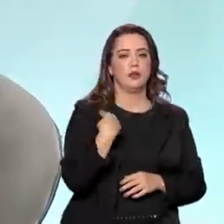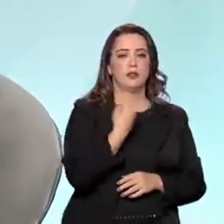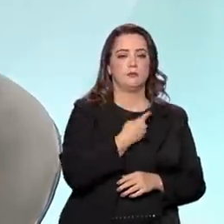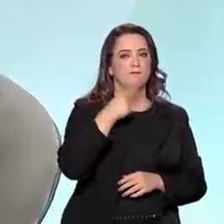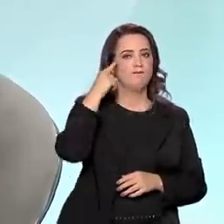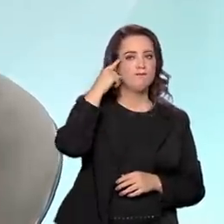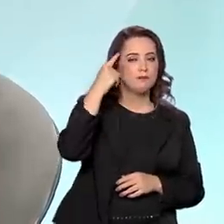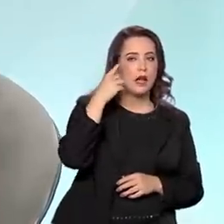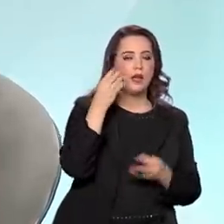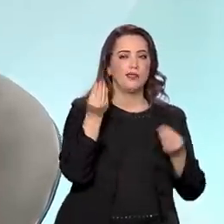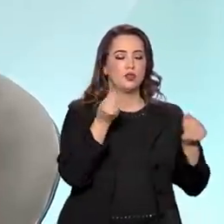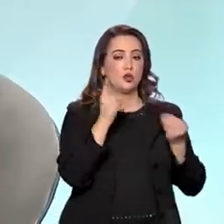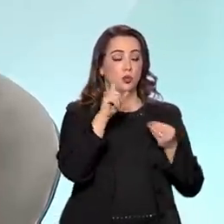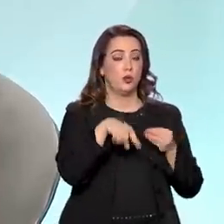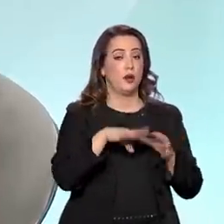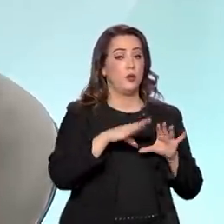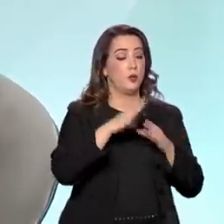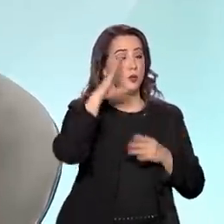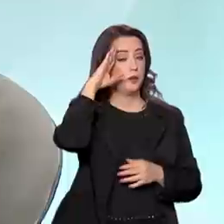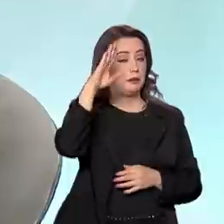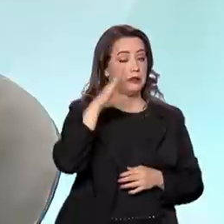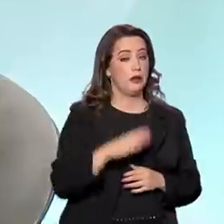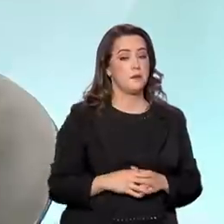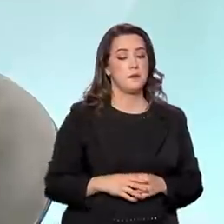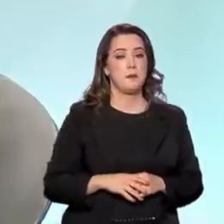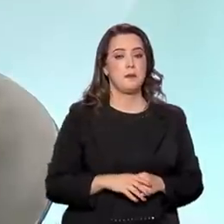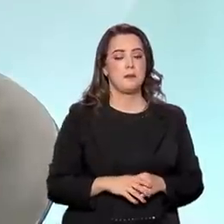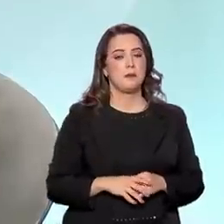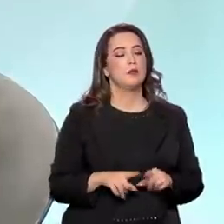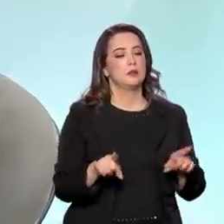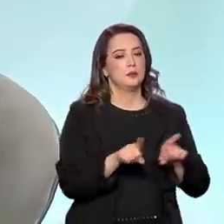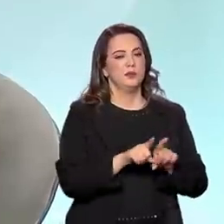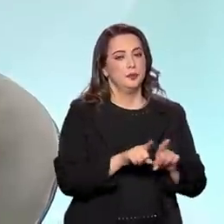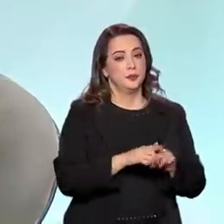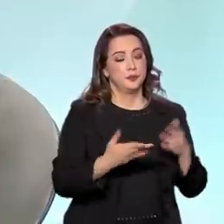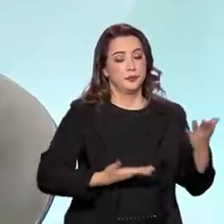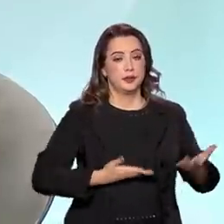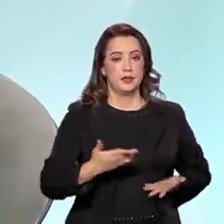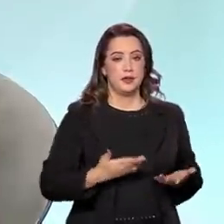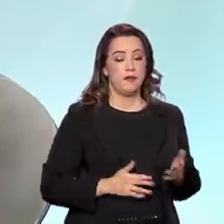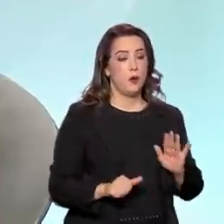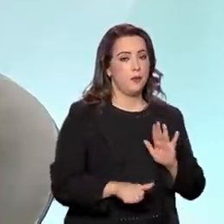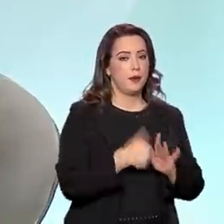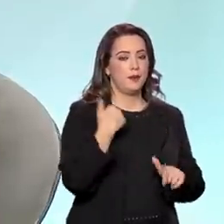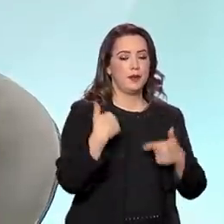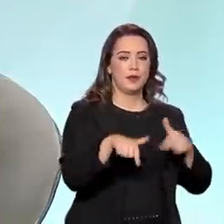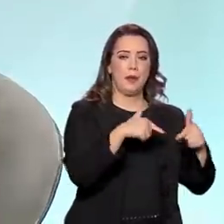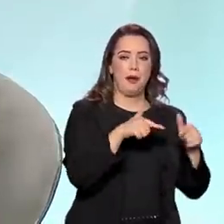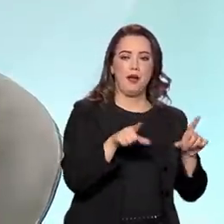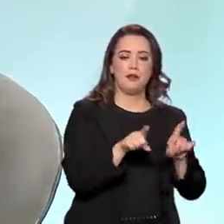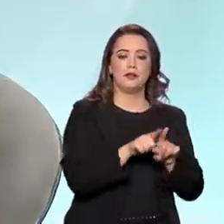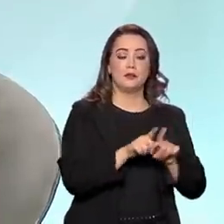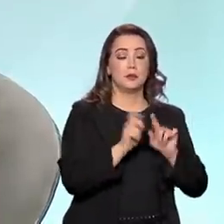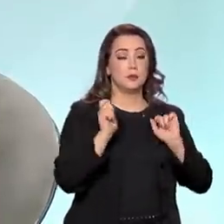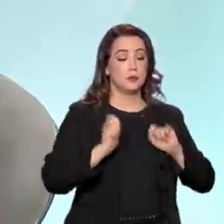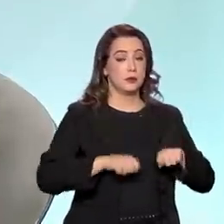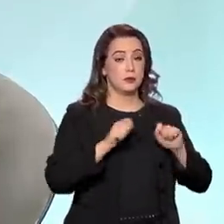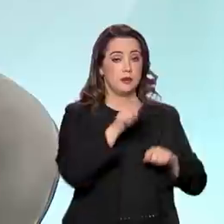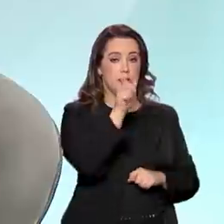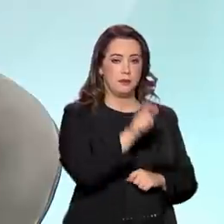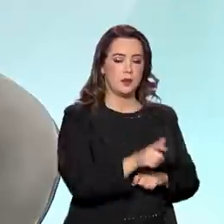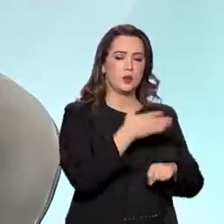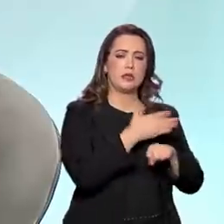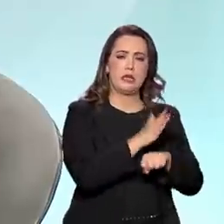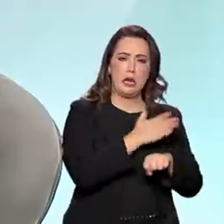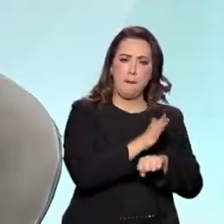leva uma ideia do que as forças armadas e serve como primeiro emprego para ele e ele permite também a ele a